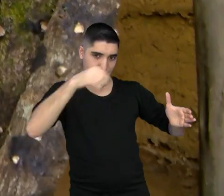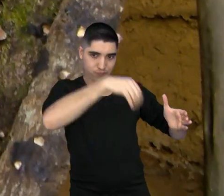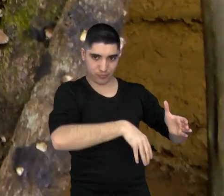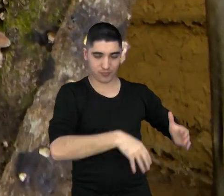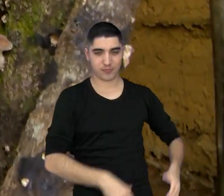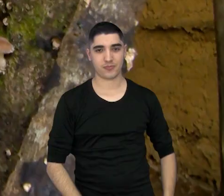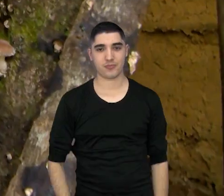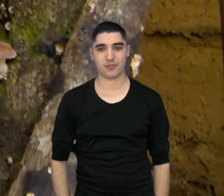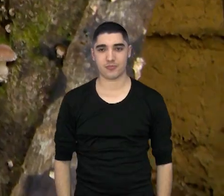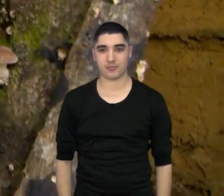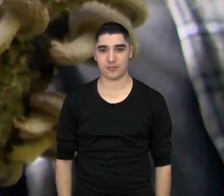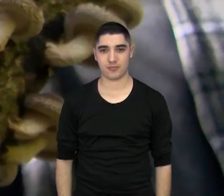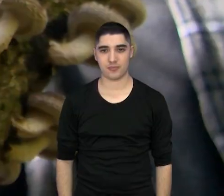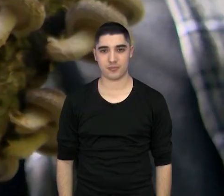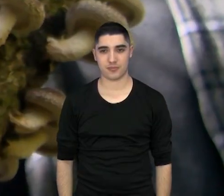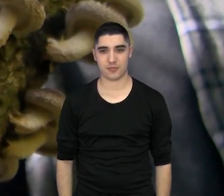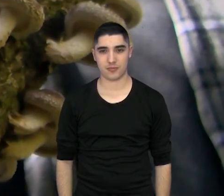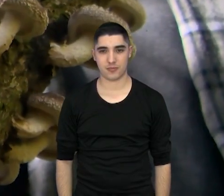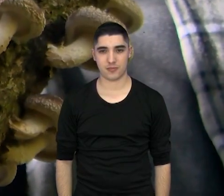novo.